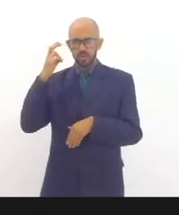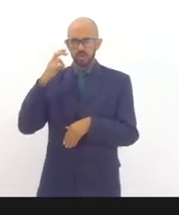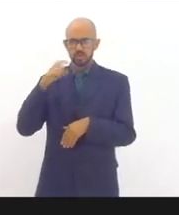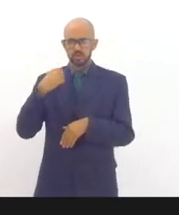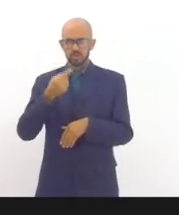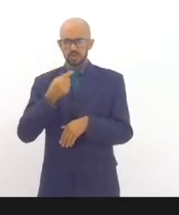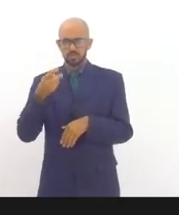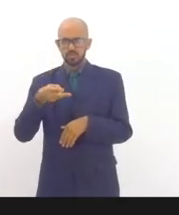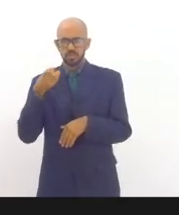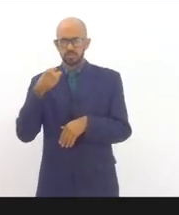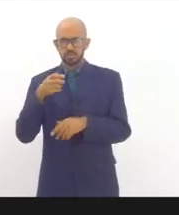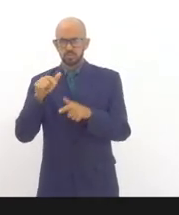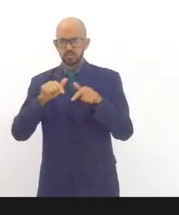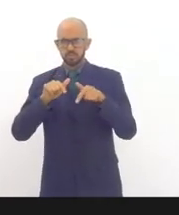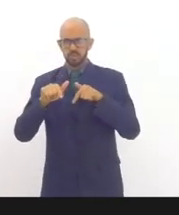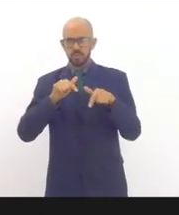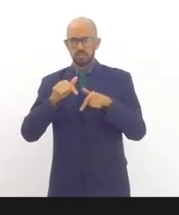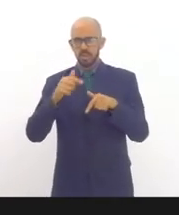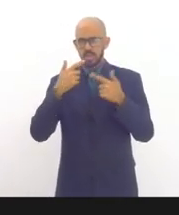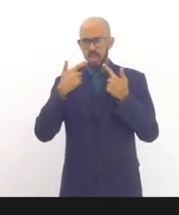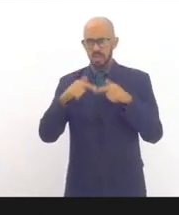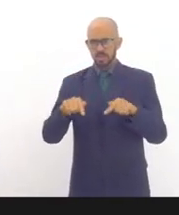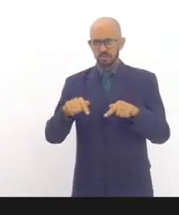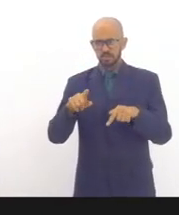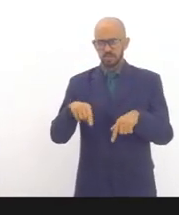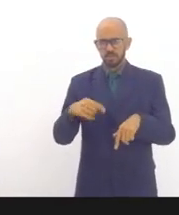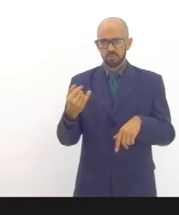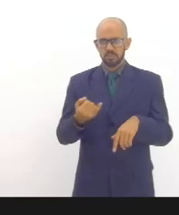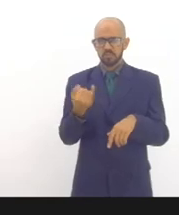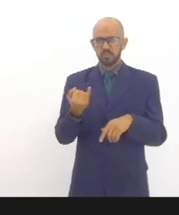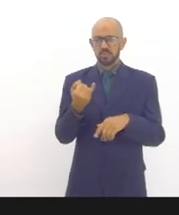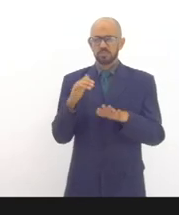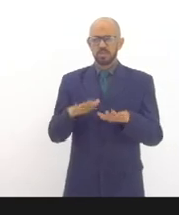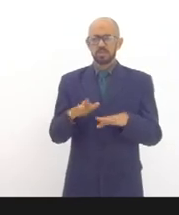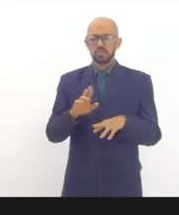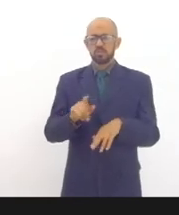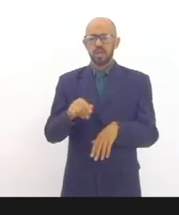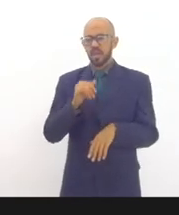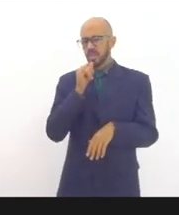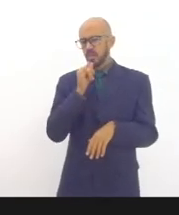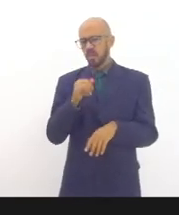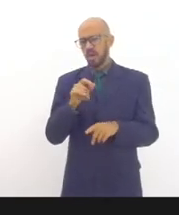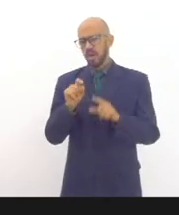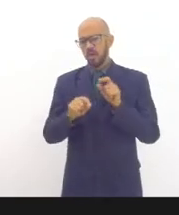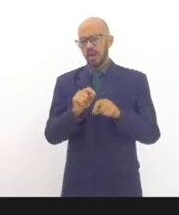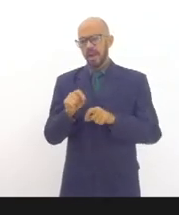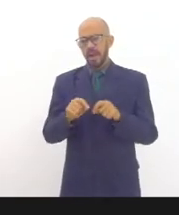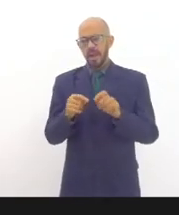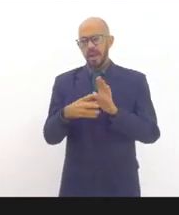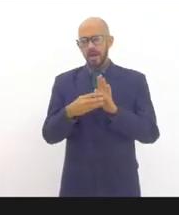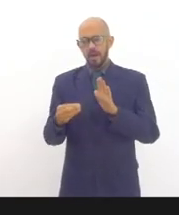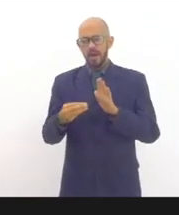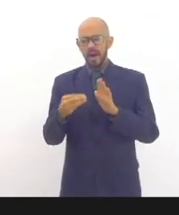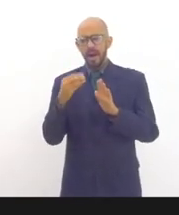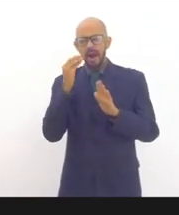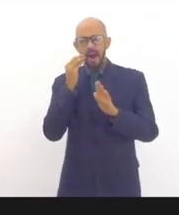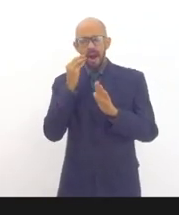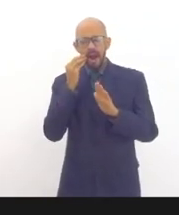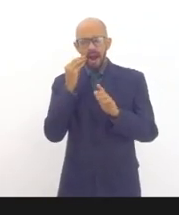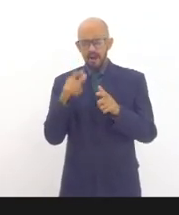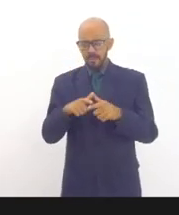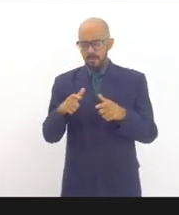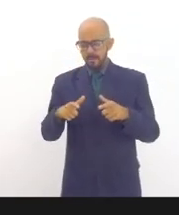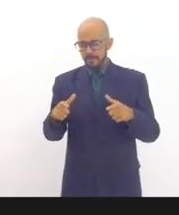o trabalho em relação às línguas ele é importante, né? Não é à toa que esse modelo a gente tenta ampliar, e ano que vem